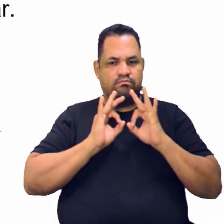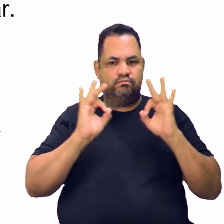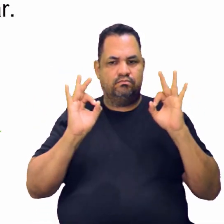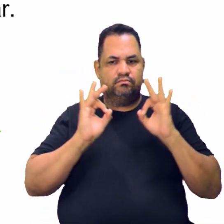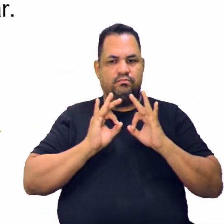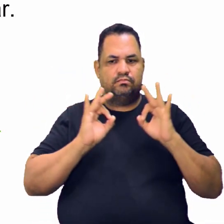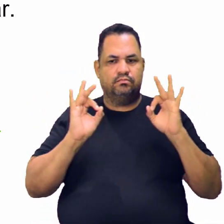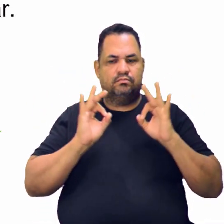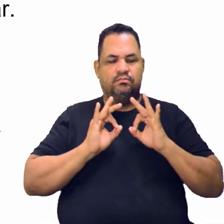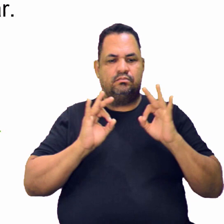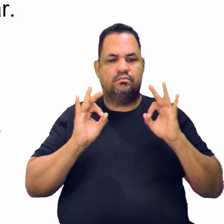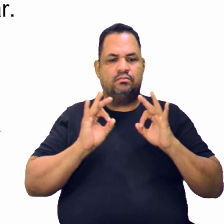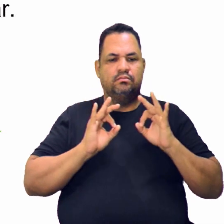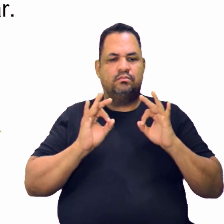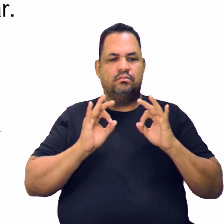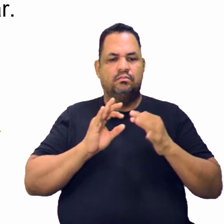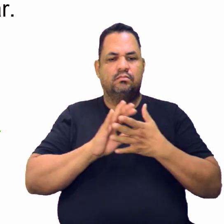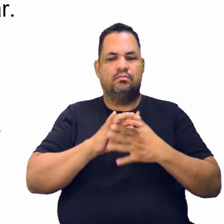excelentes